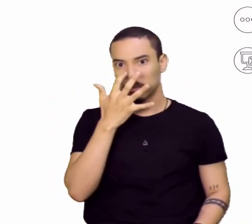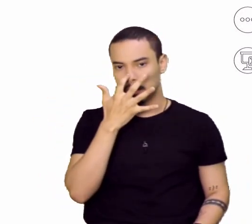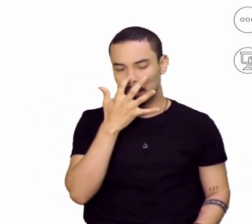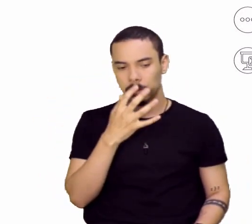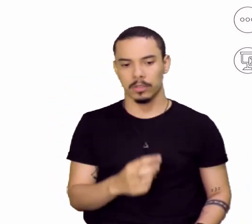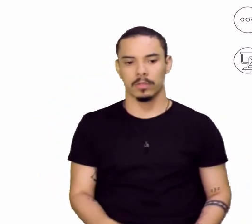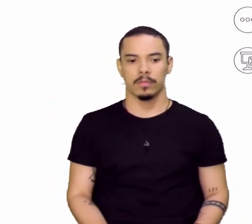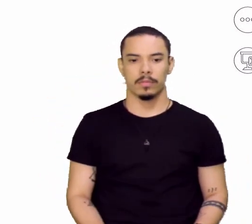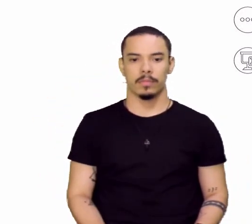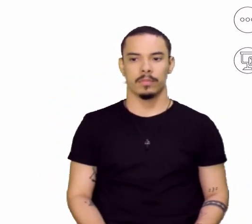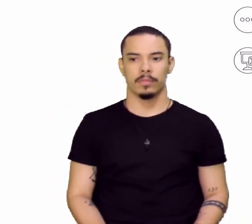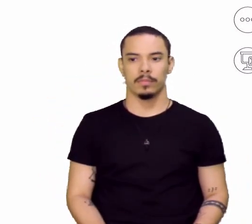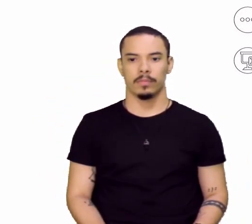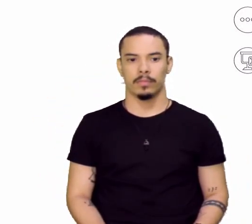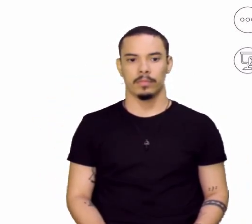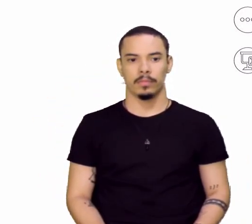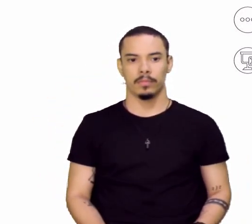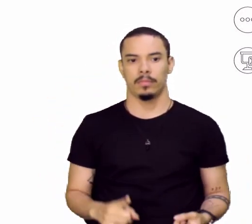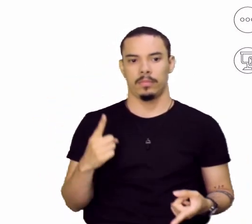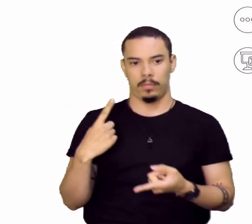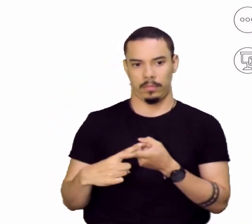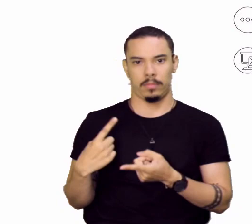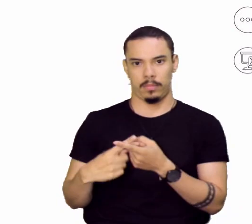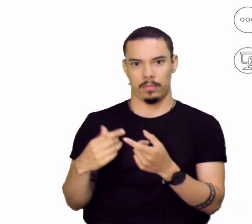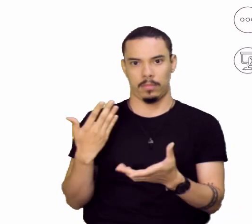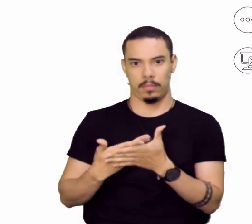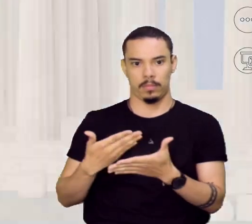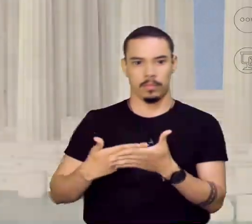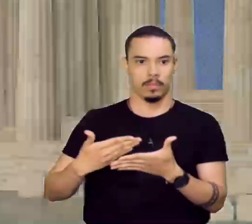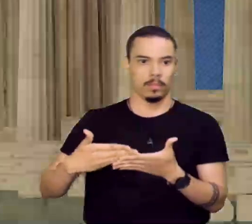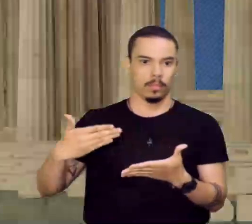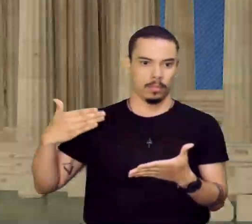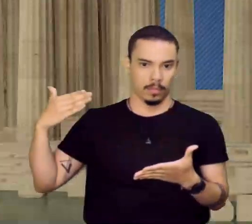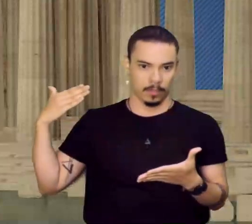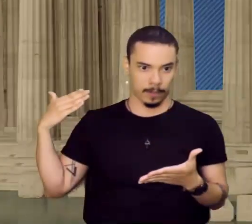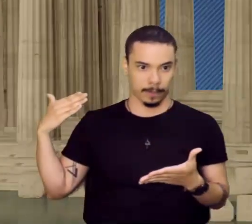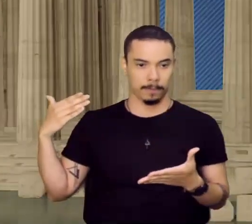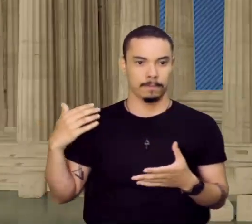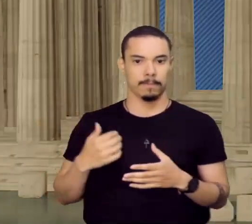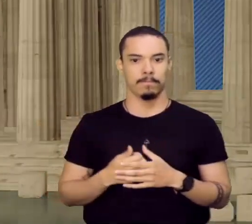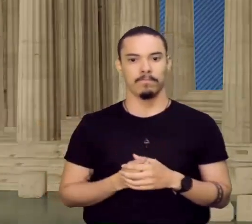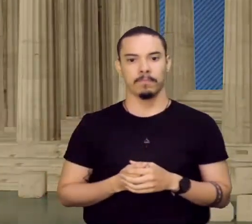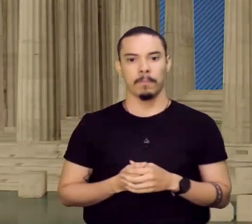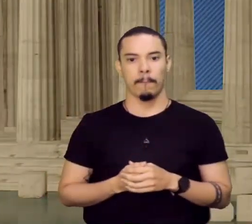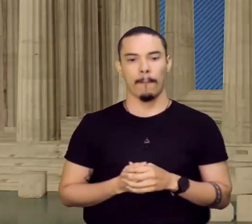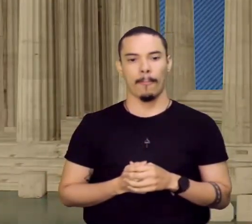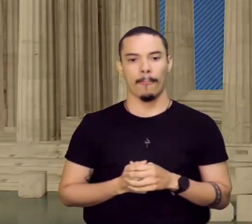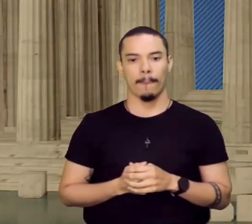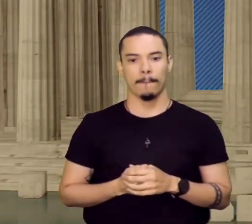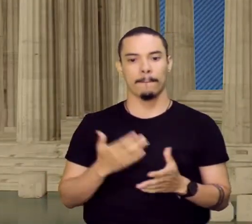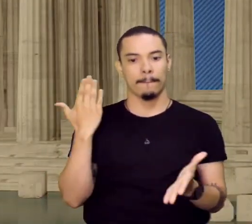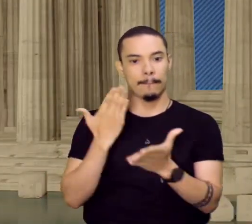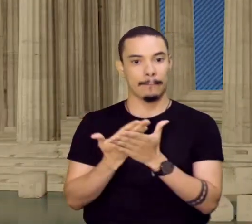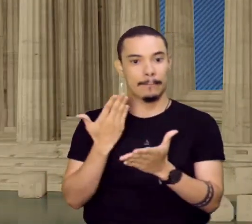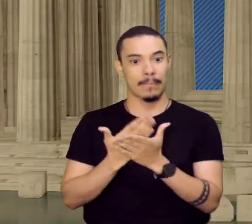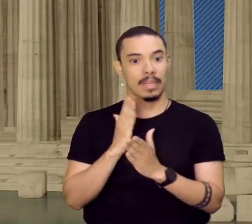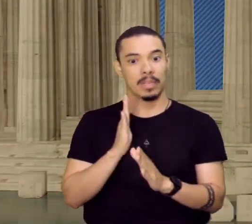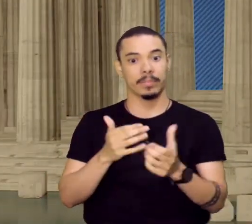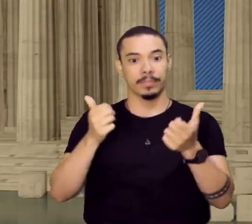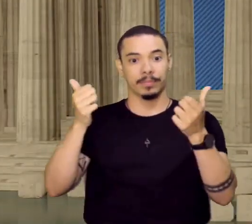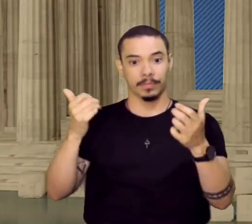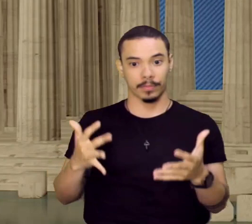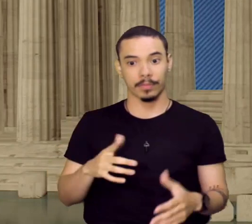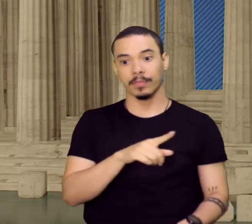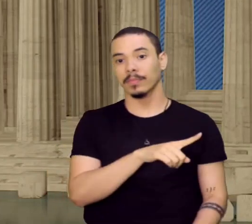quê? Como eu falei em aulas anteriores, olha só, vem aqui comigo. Em aulas anteriores, vocês